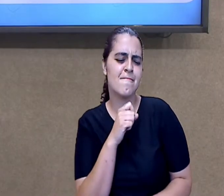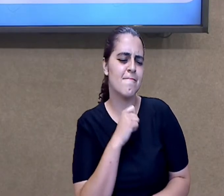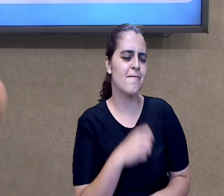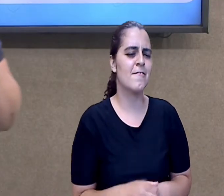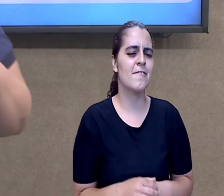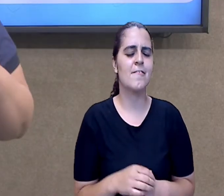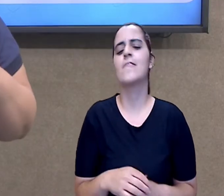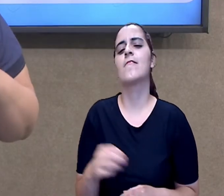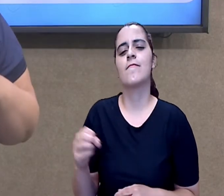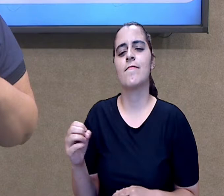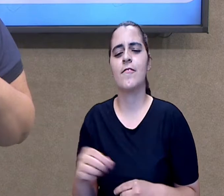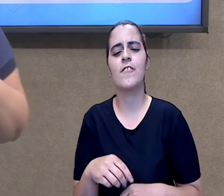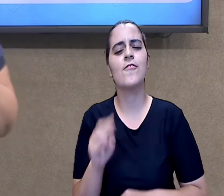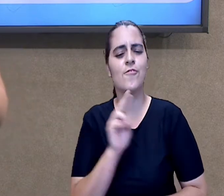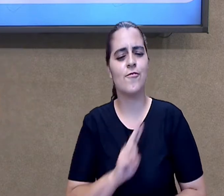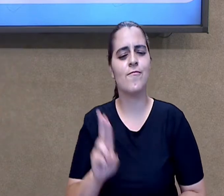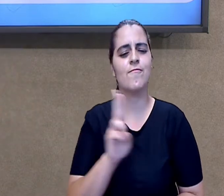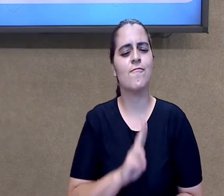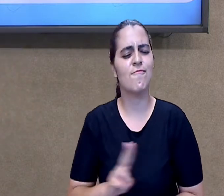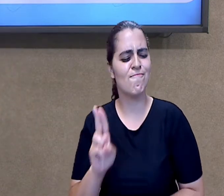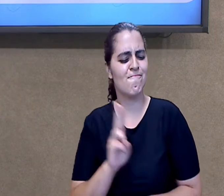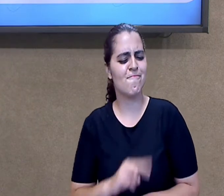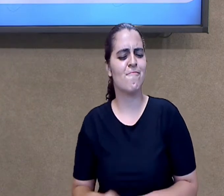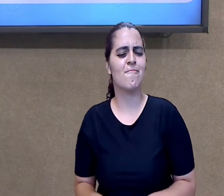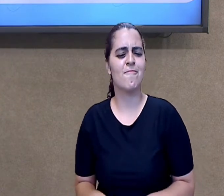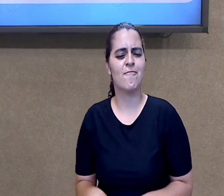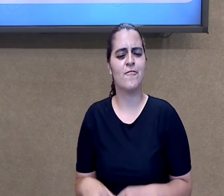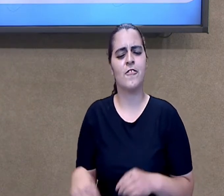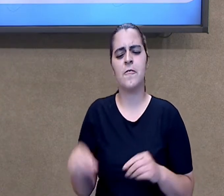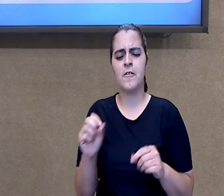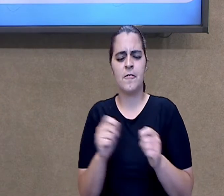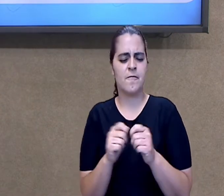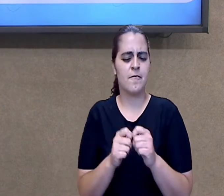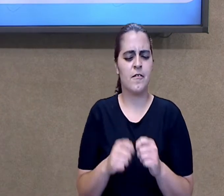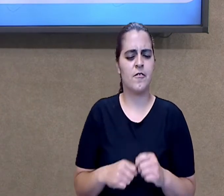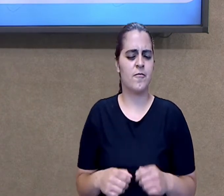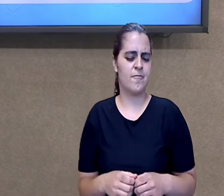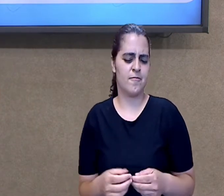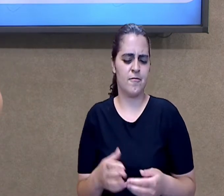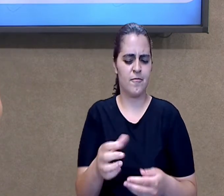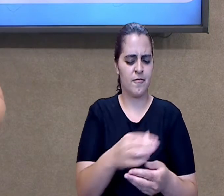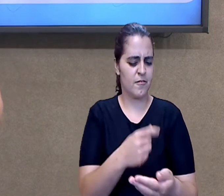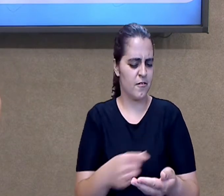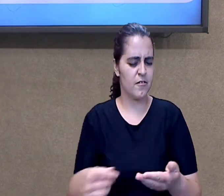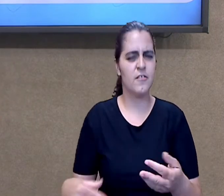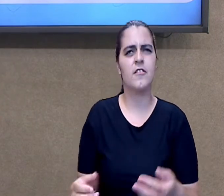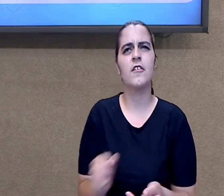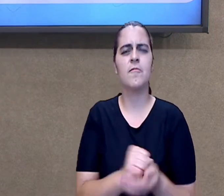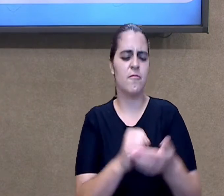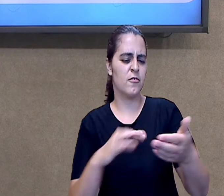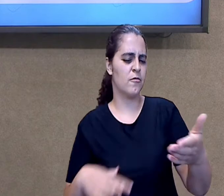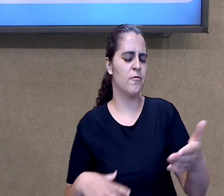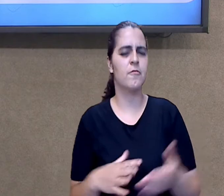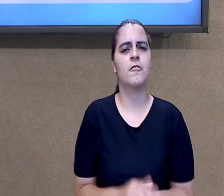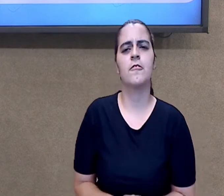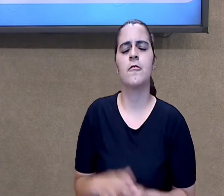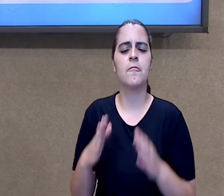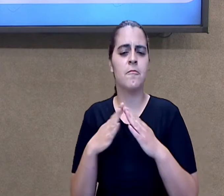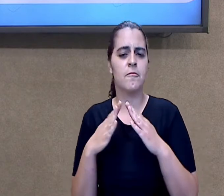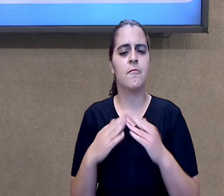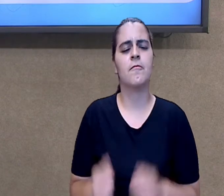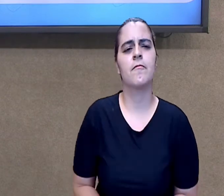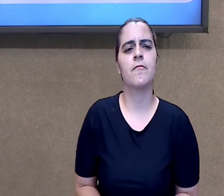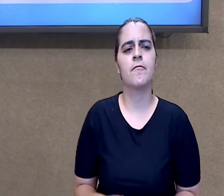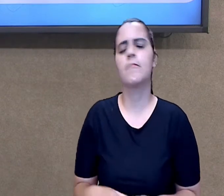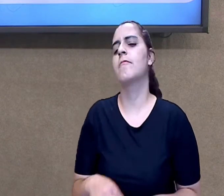eu utilizo bastante para fazer os meus trabalhos manuais, fazer cartazes para levar para a escola. E a